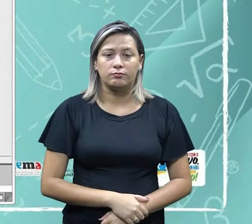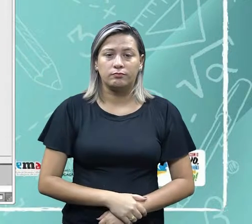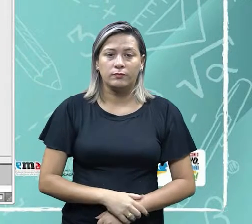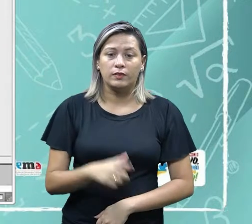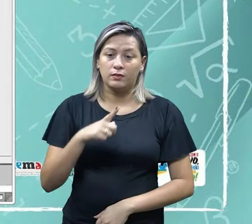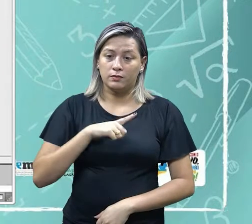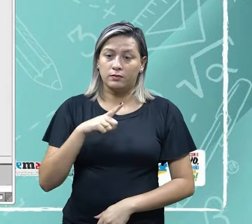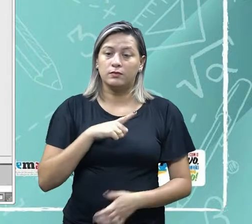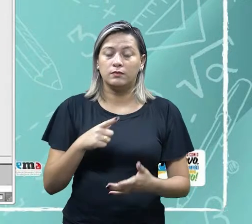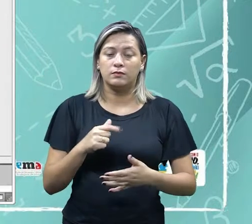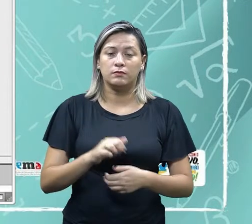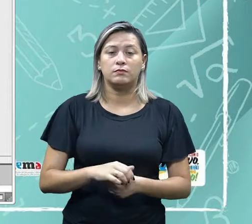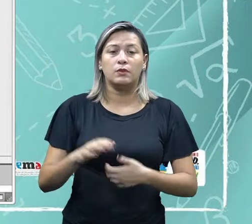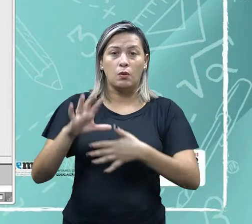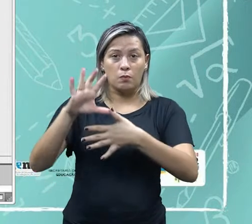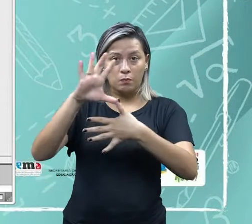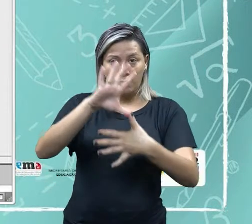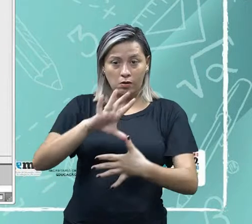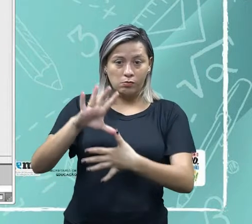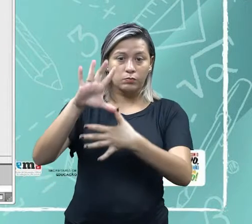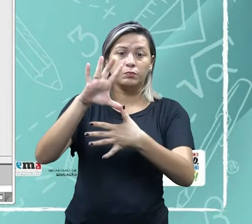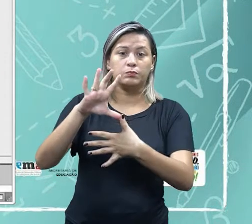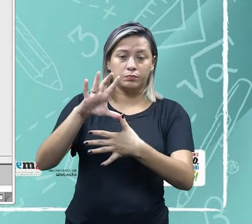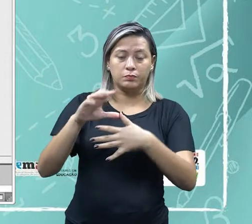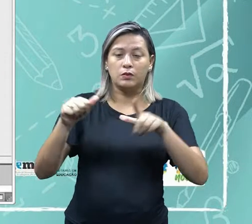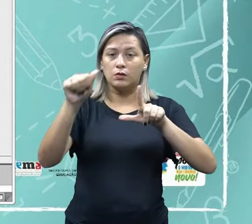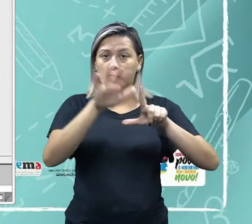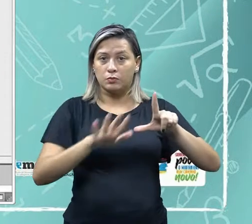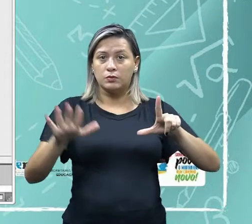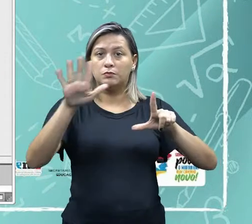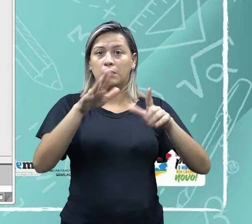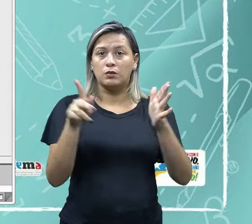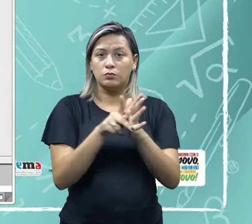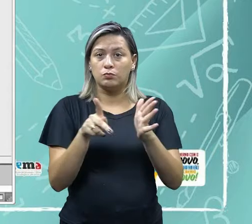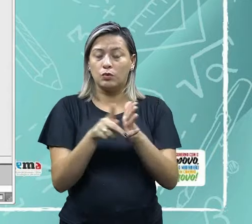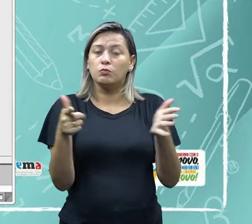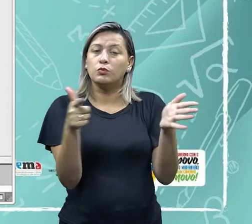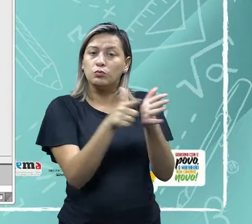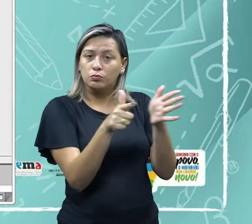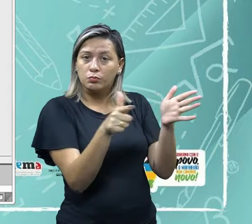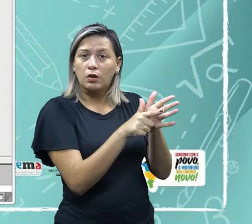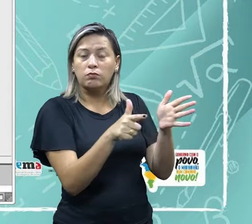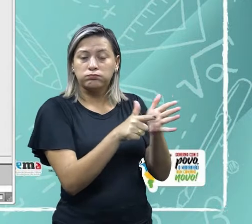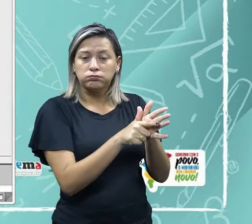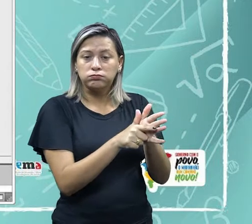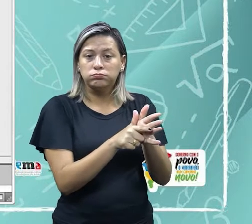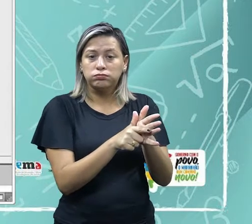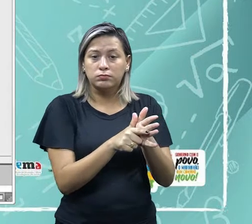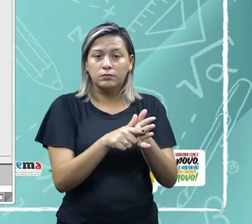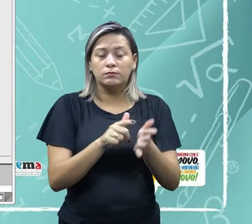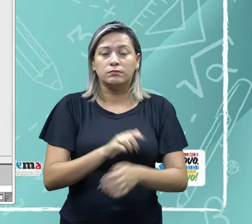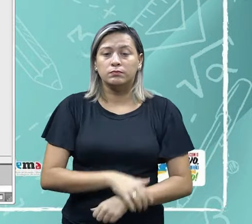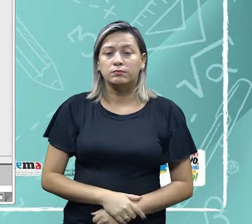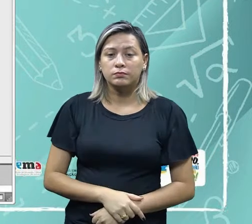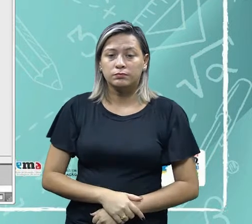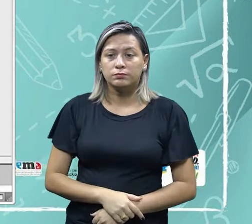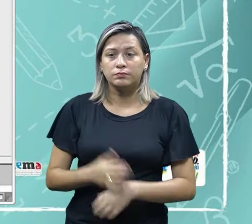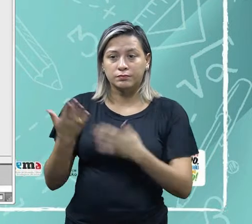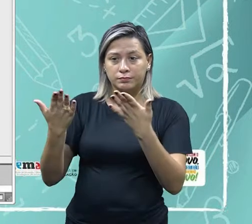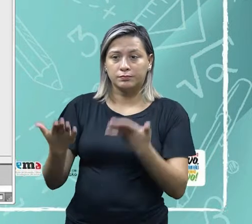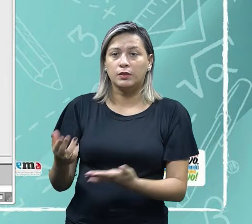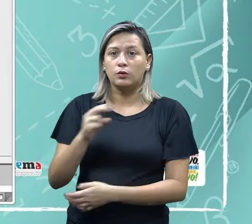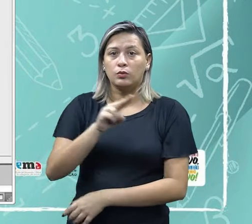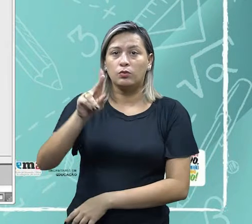Aqui nós temos, por exemplo, o mapa, tá, ó, o layout ou espaço do papel, que é o Paper Space.